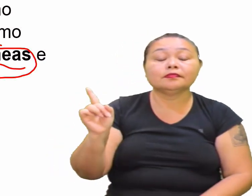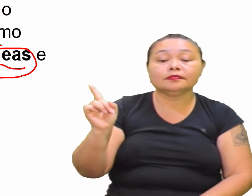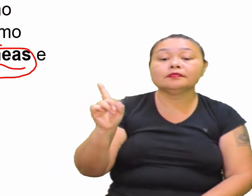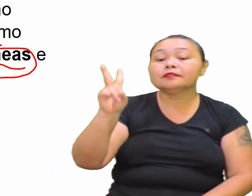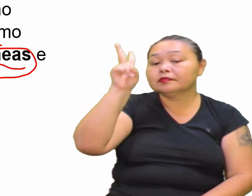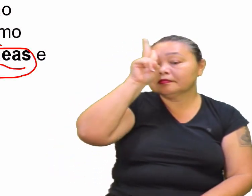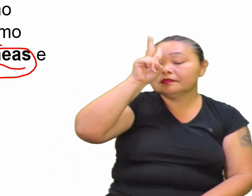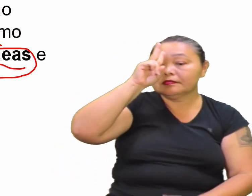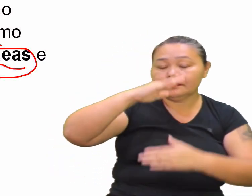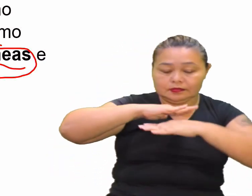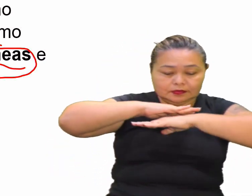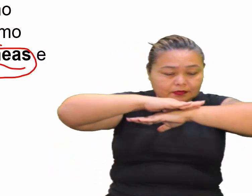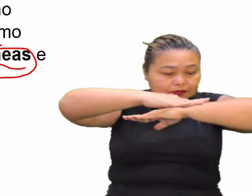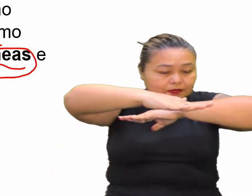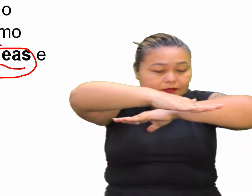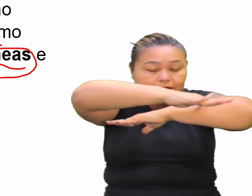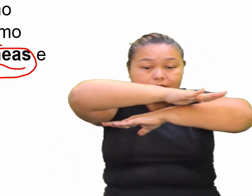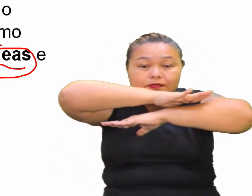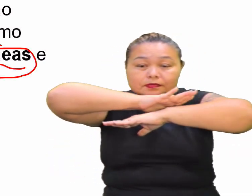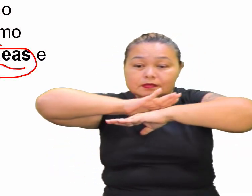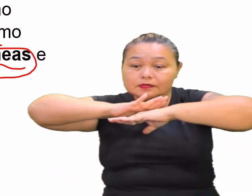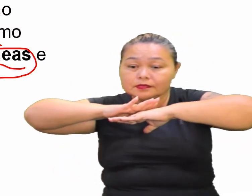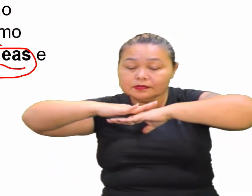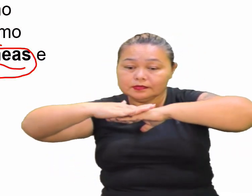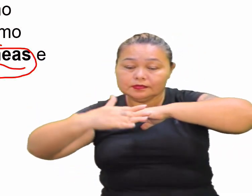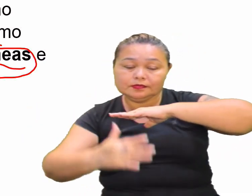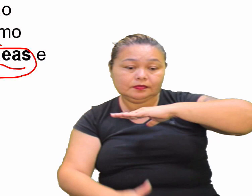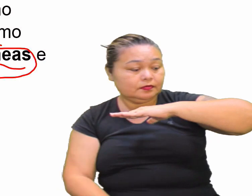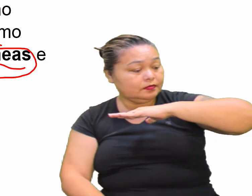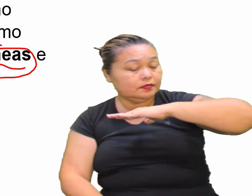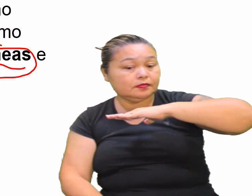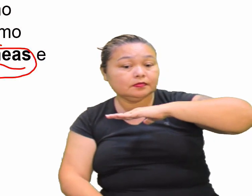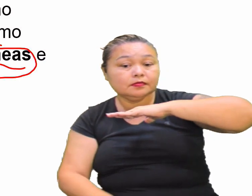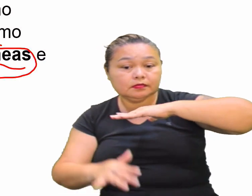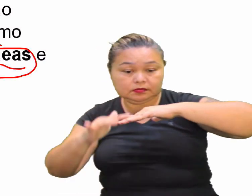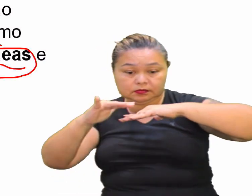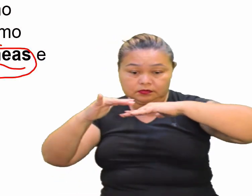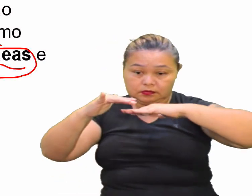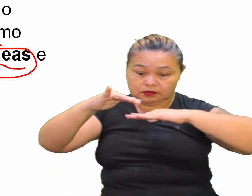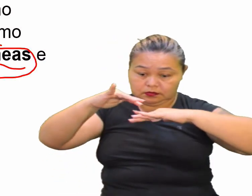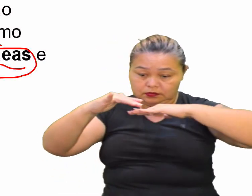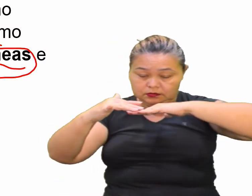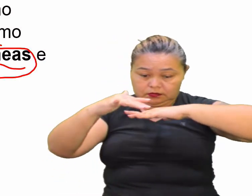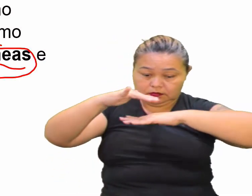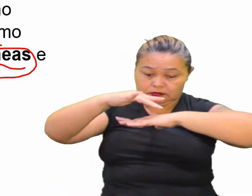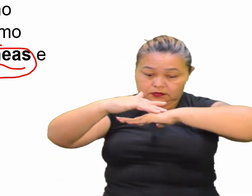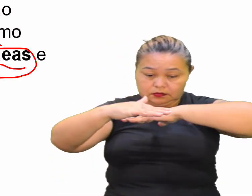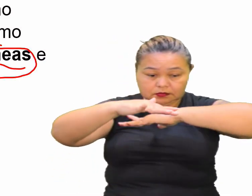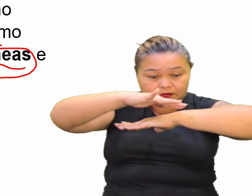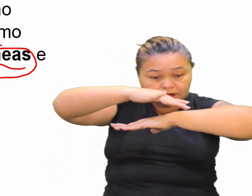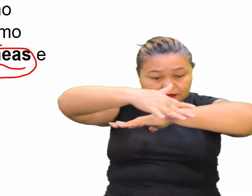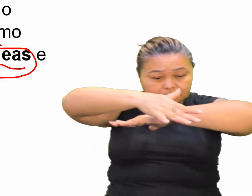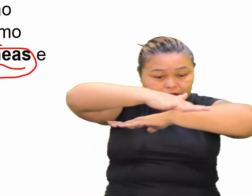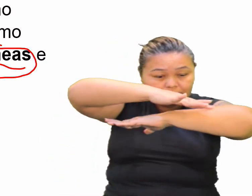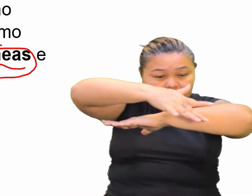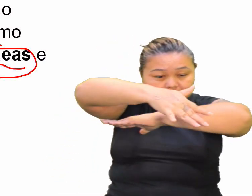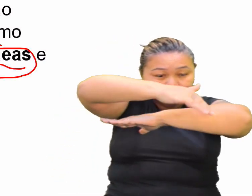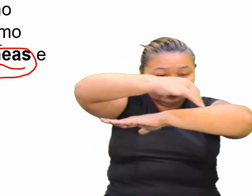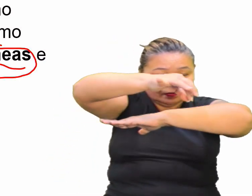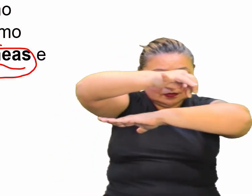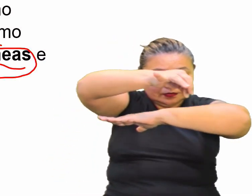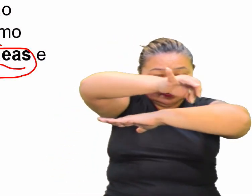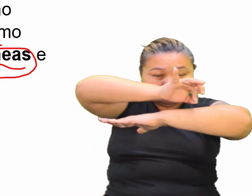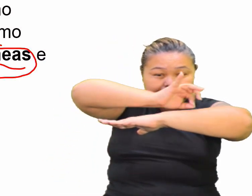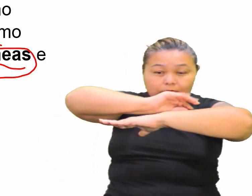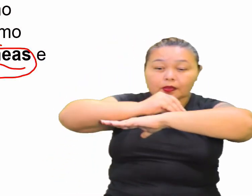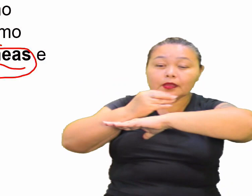né, que as gramíneas, a gente pode dizer que elas já vão provocar naquele meio onde elas estão inseridas, já um pouquinho, já vão trazer um